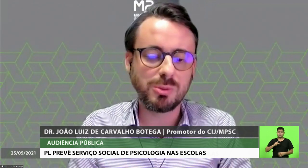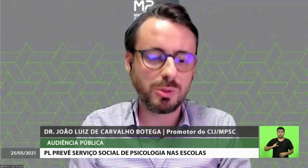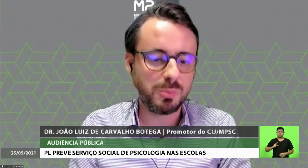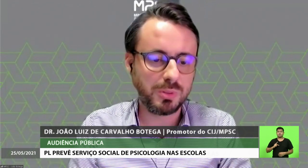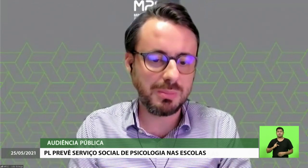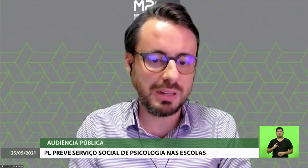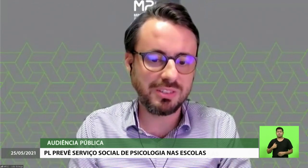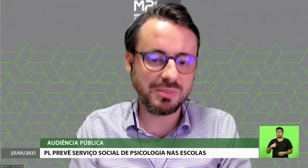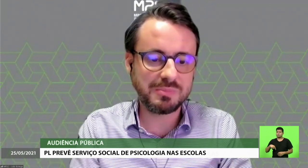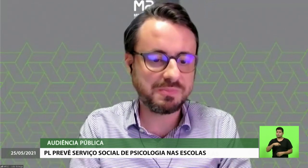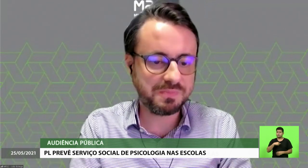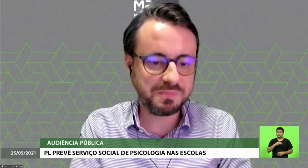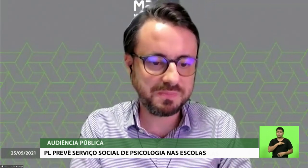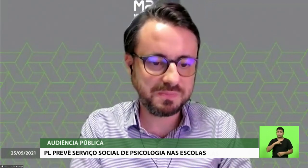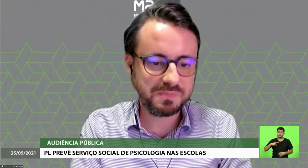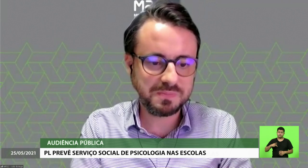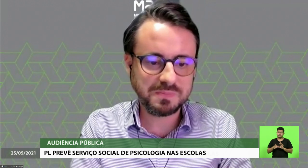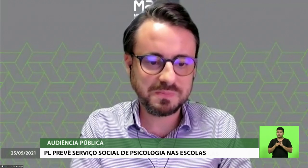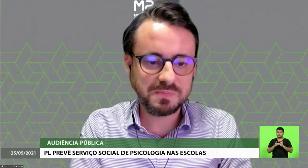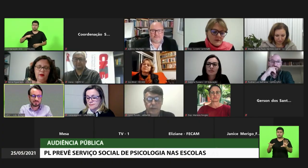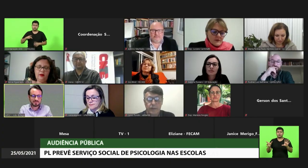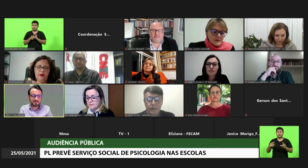disposição também de todos para o debate.